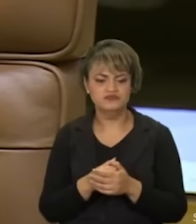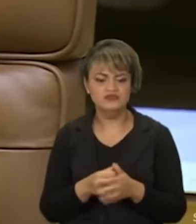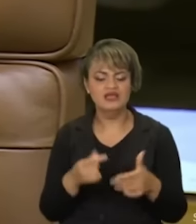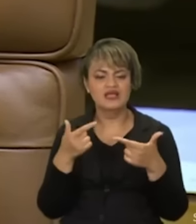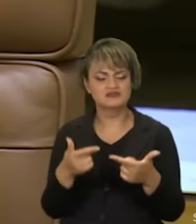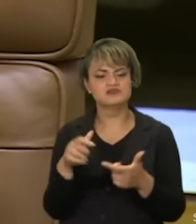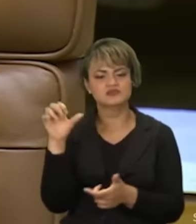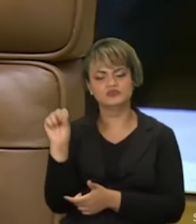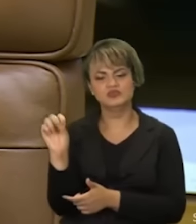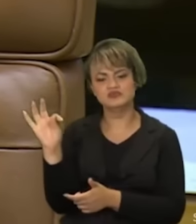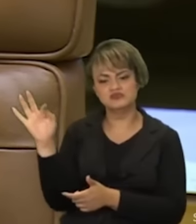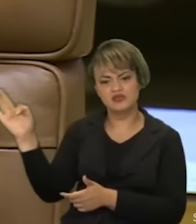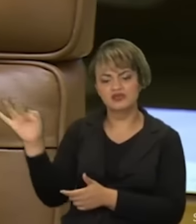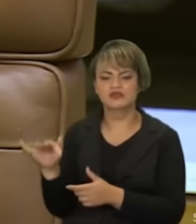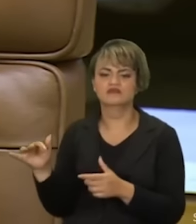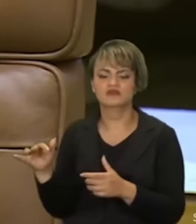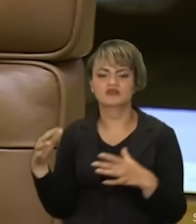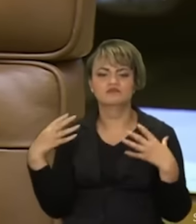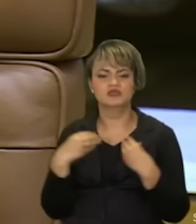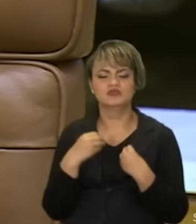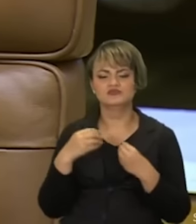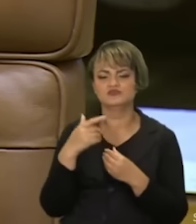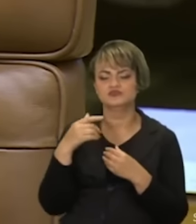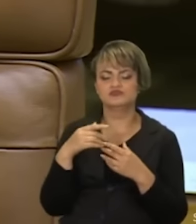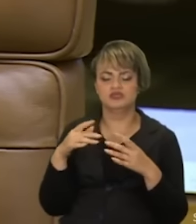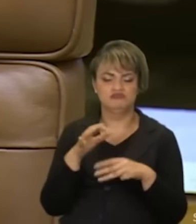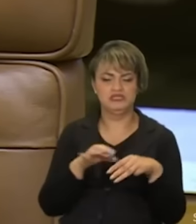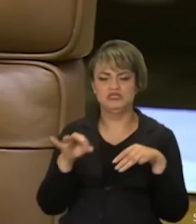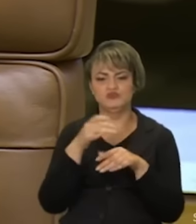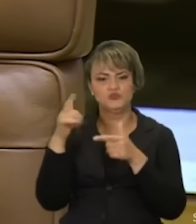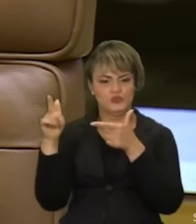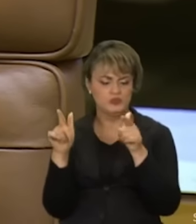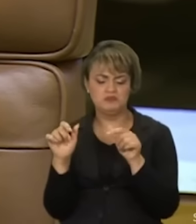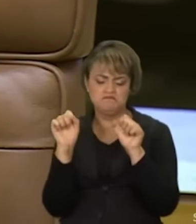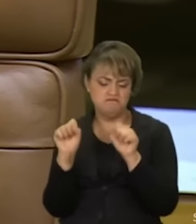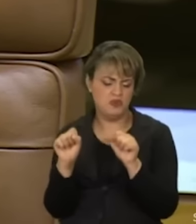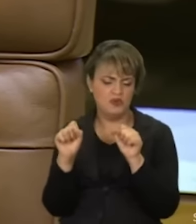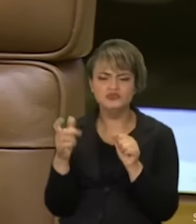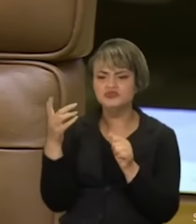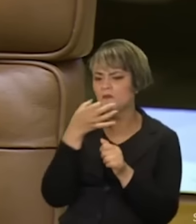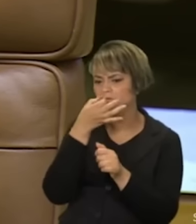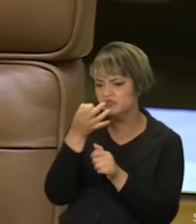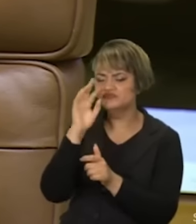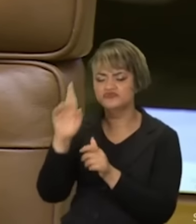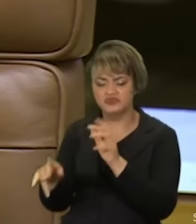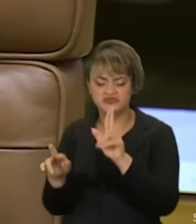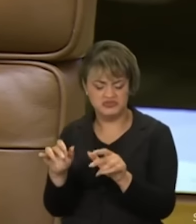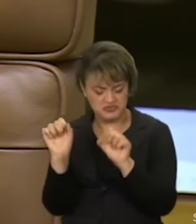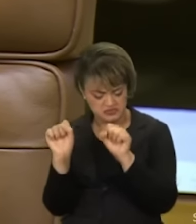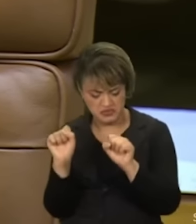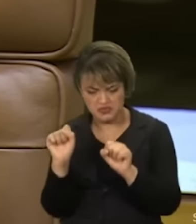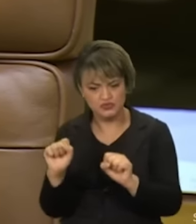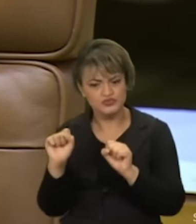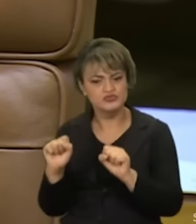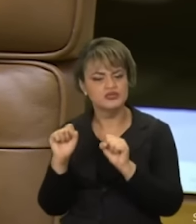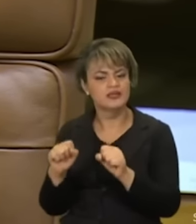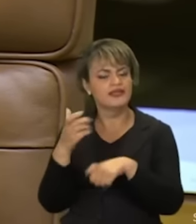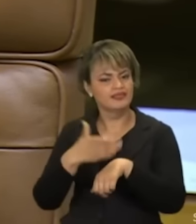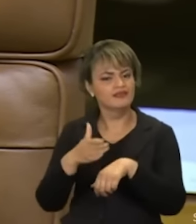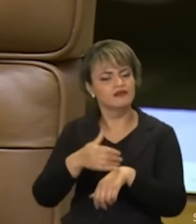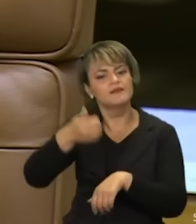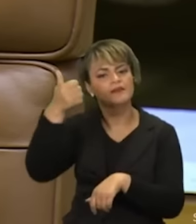Tribunal Federal e a de seus ministros não estão imunes a ponderações, e elas são bem-vindas quando buscam o